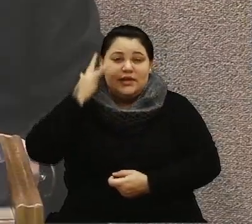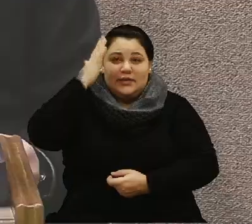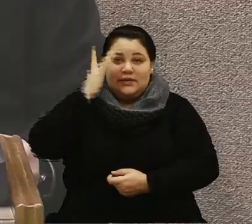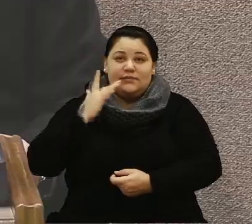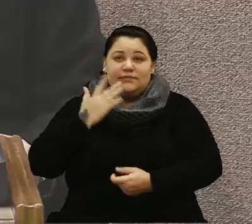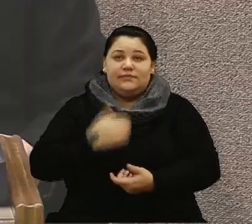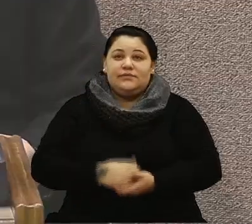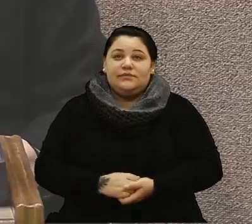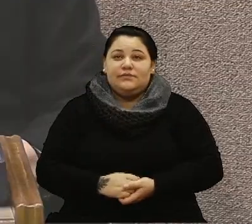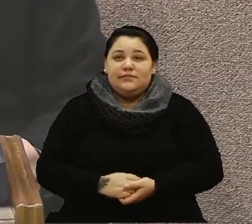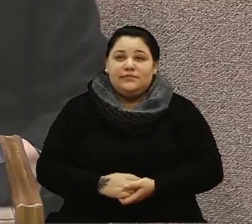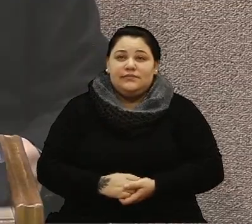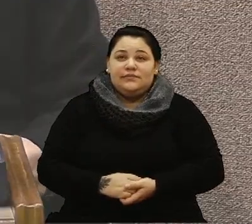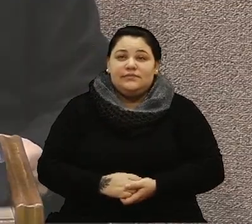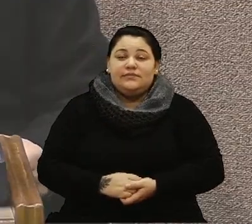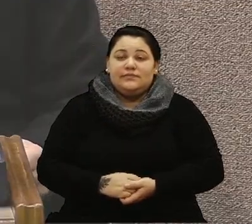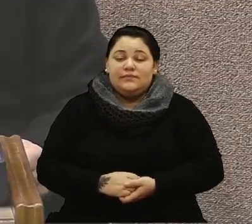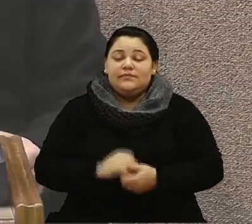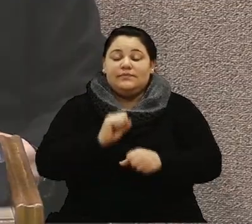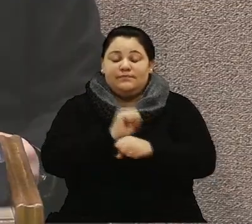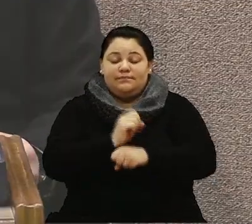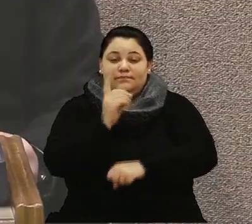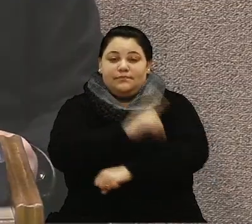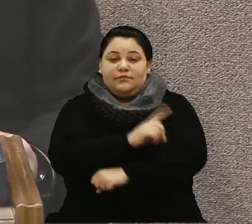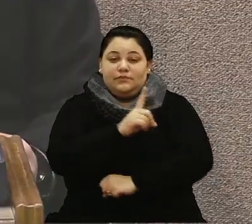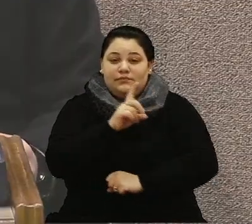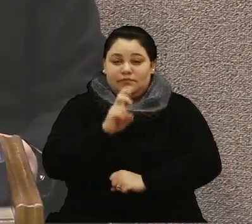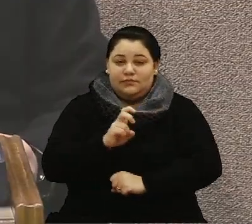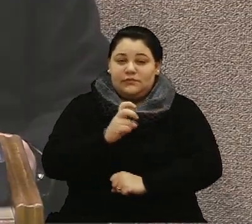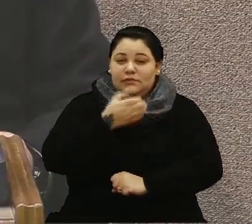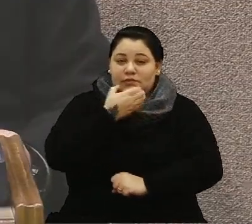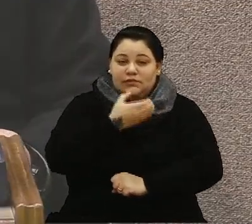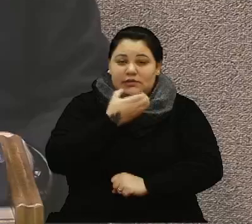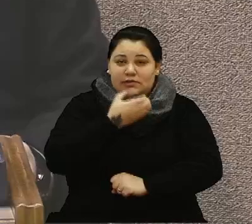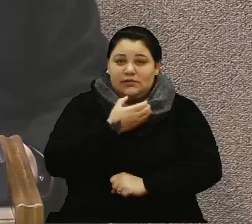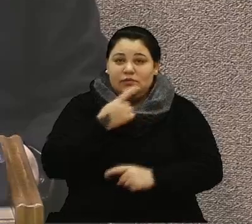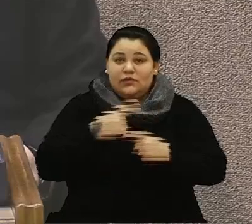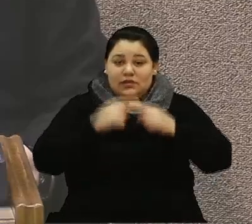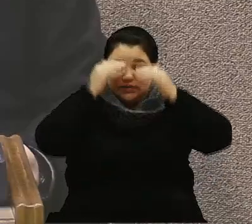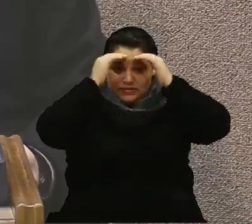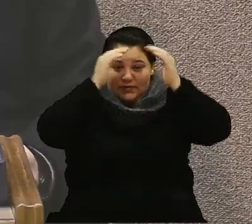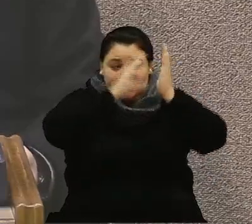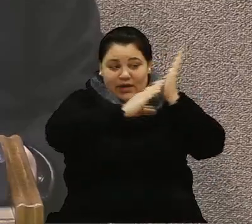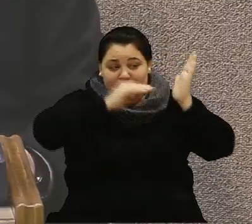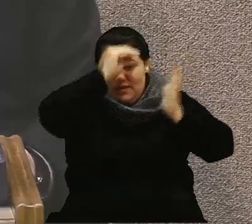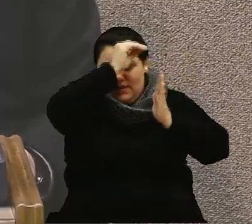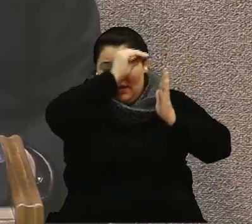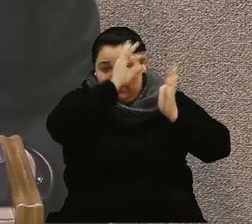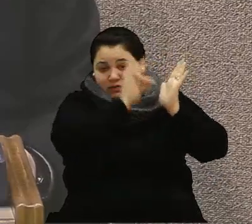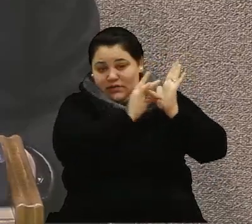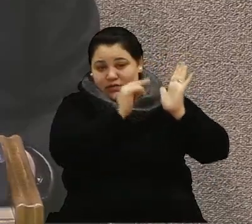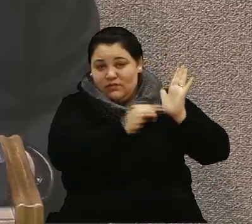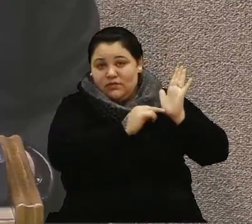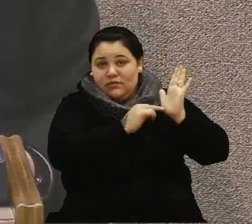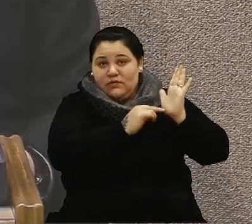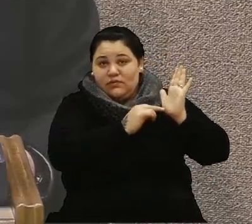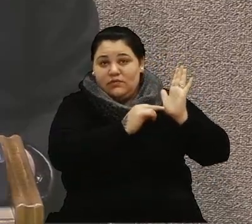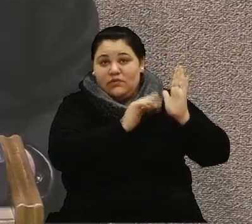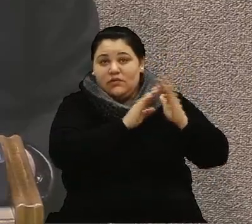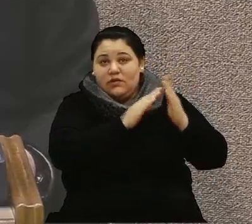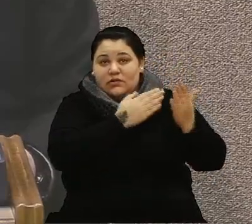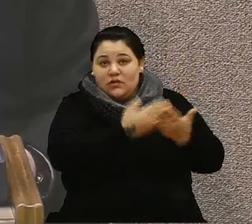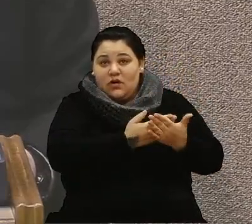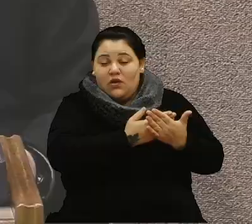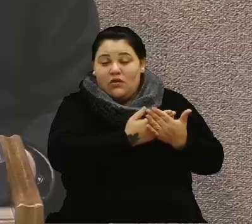CEMAP, ele parou dia 15 de dezembro por conta que ele obedece o calendário escolar. De dezembro,